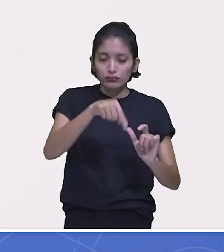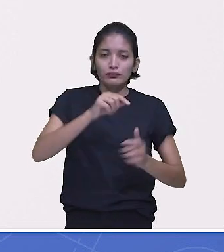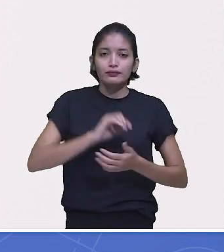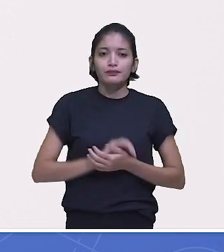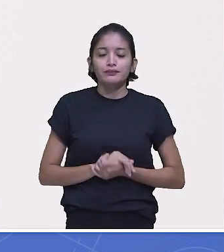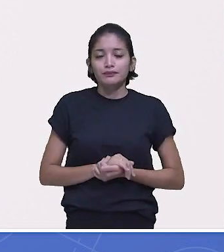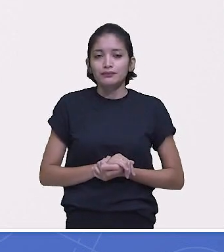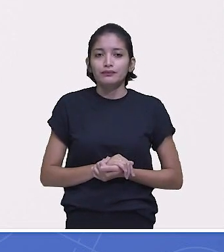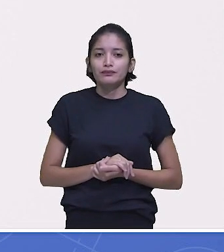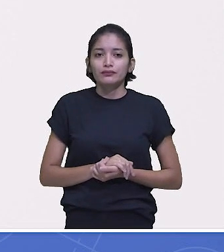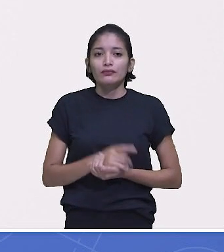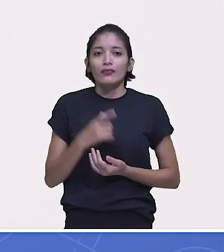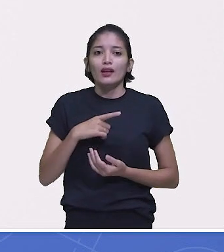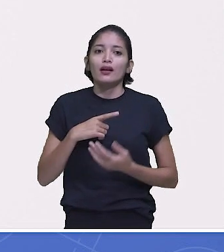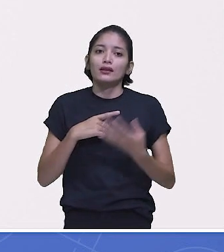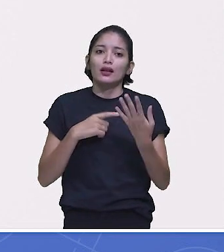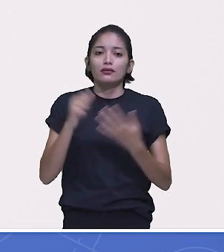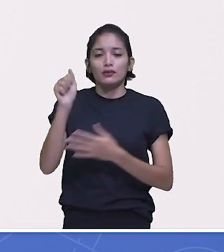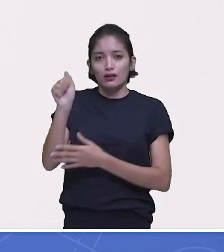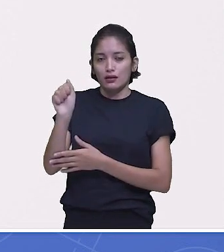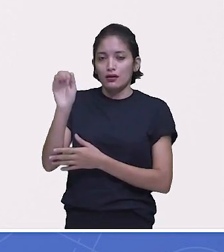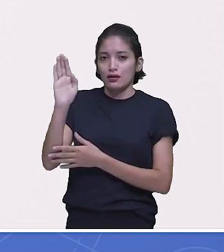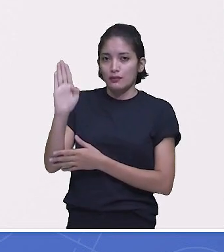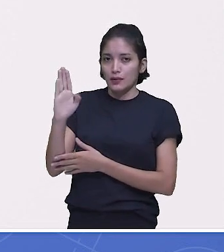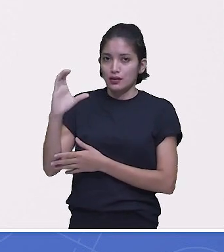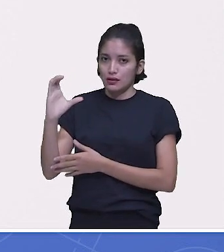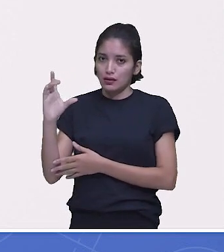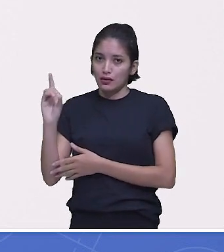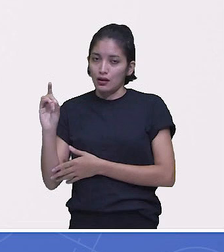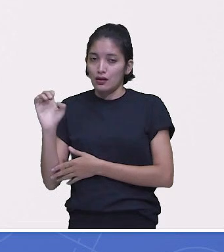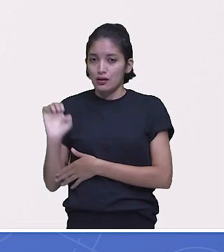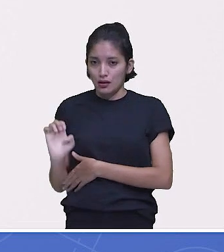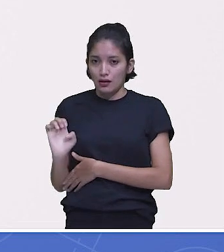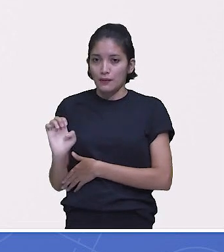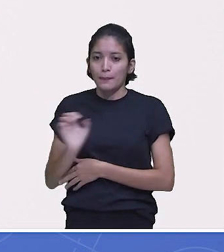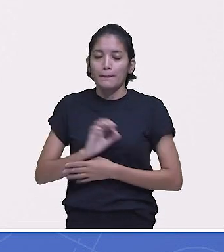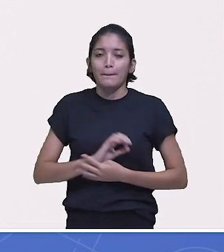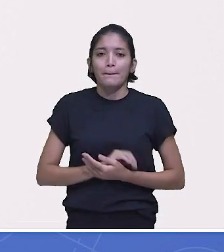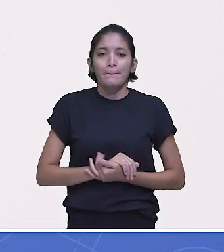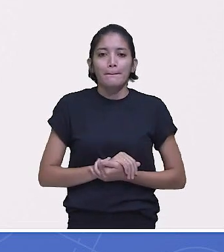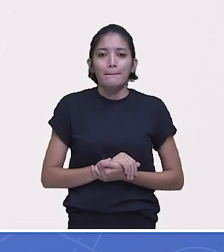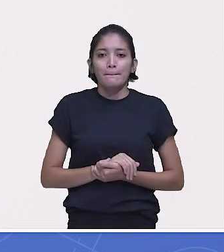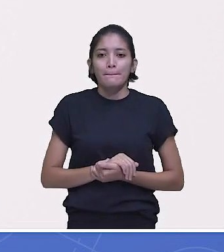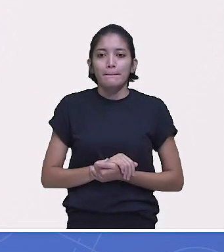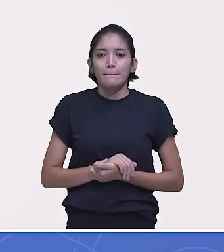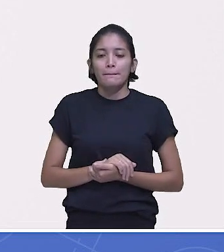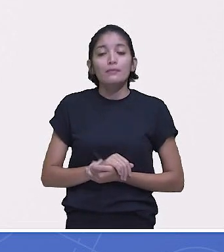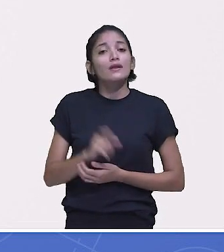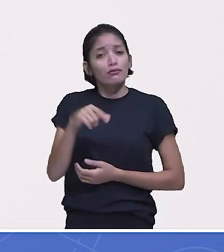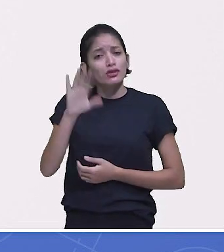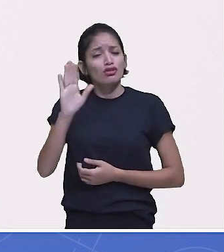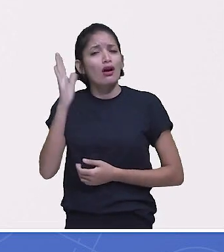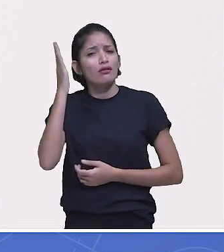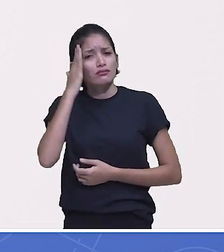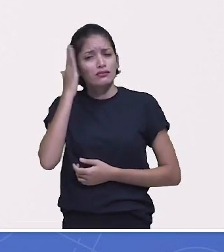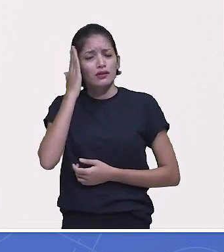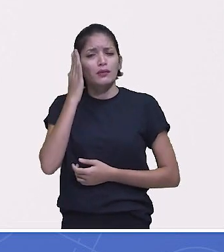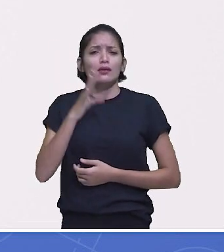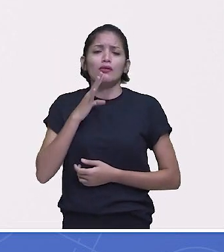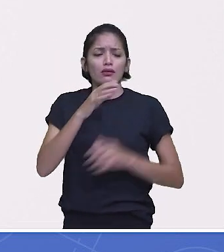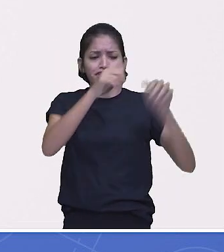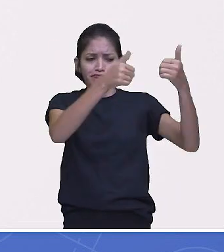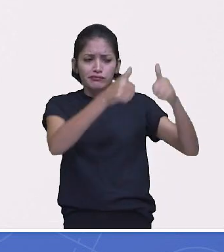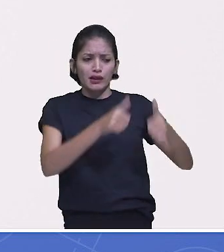aí nós temos as alternativas. Vamos lá? A, B, C, D, E. Como já é de conhecimento de vocês, analisem bem